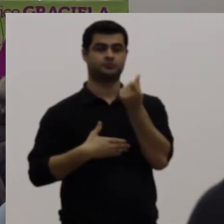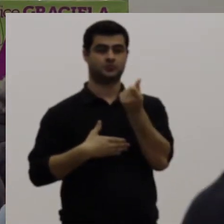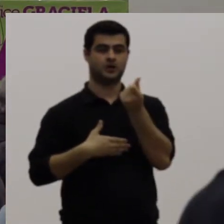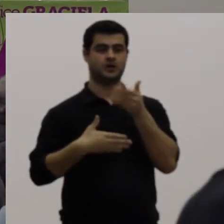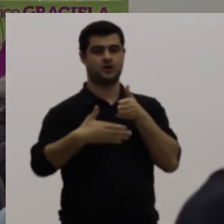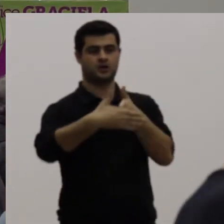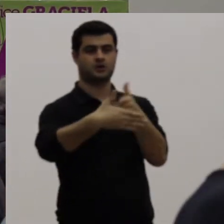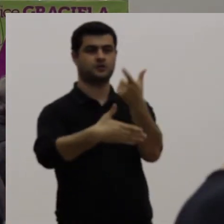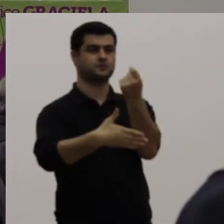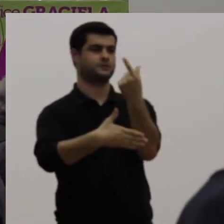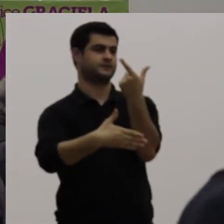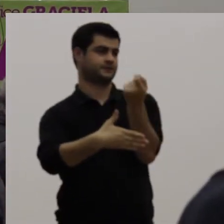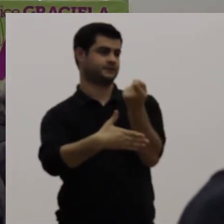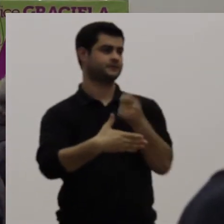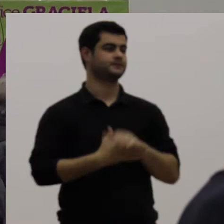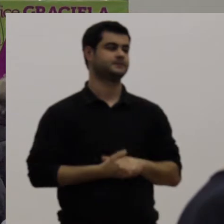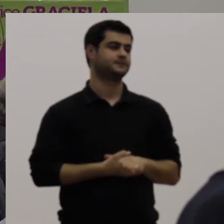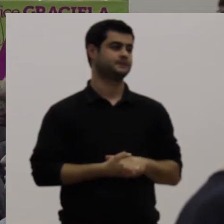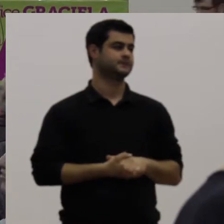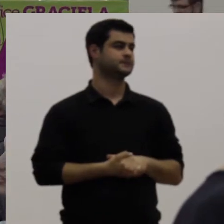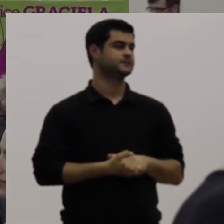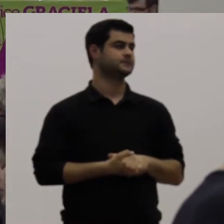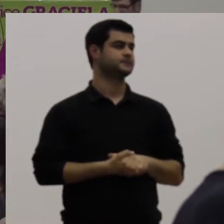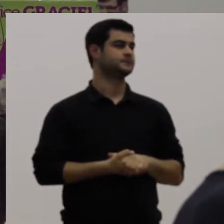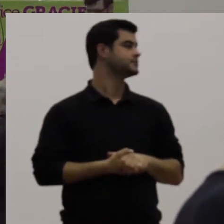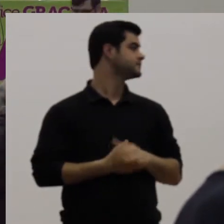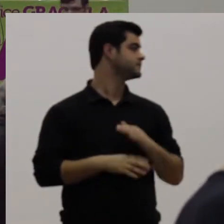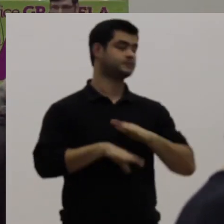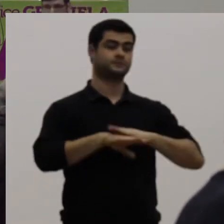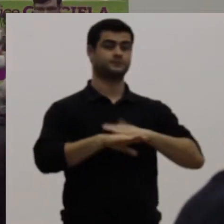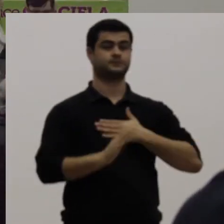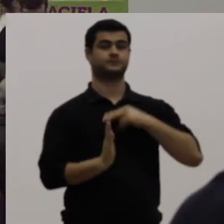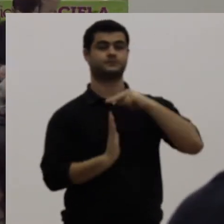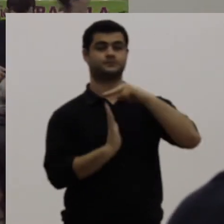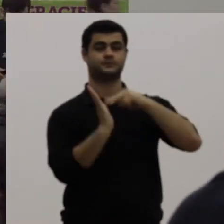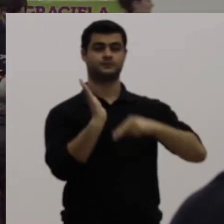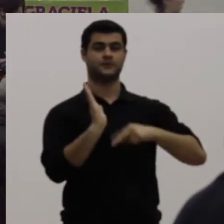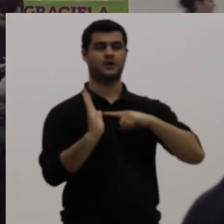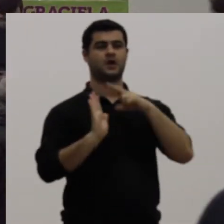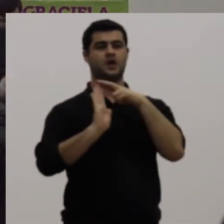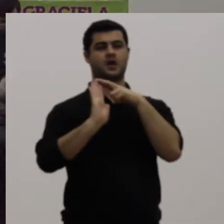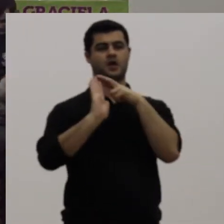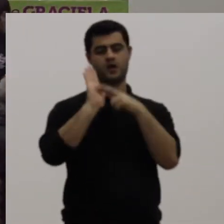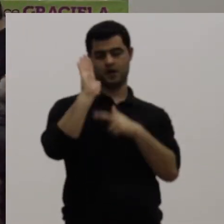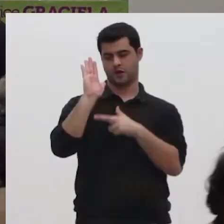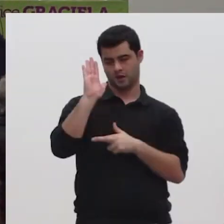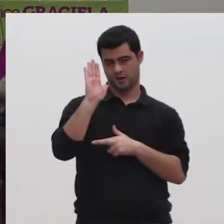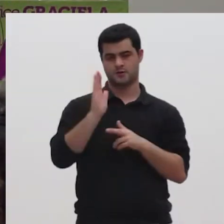2016-2020. Eu começo fazendo a leitura aqui das regras do debate.